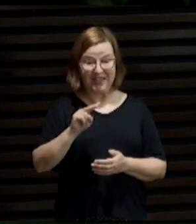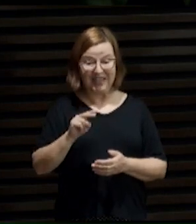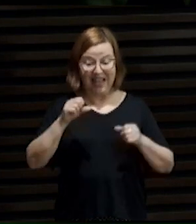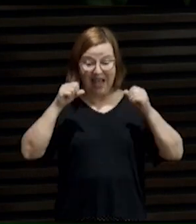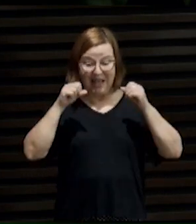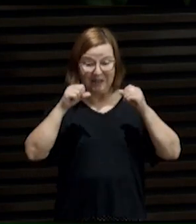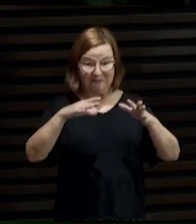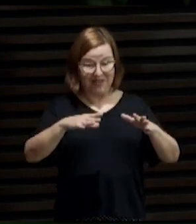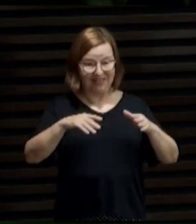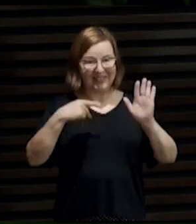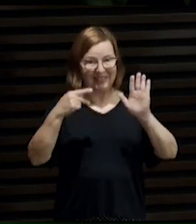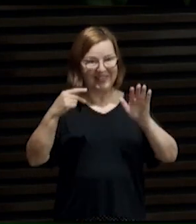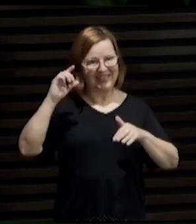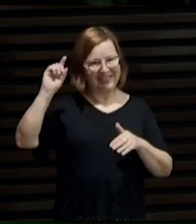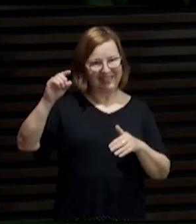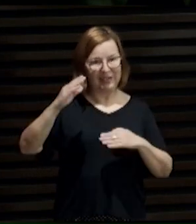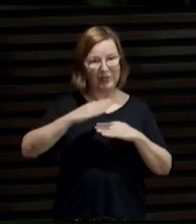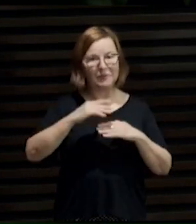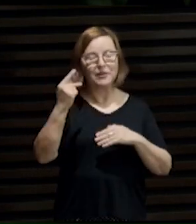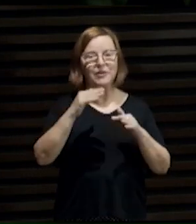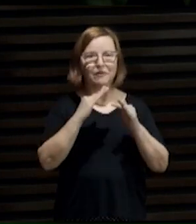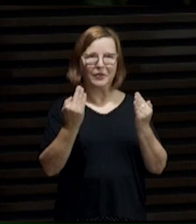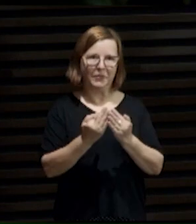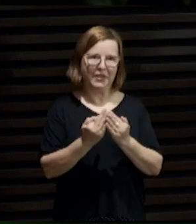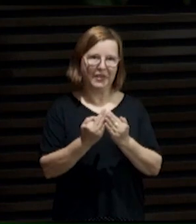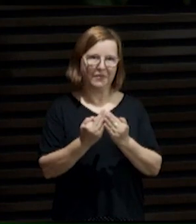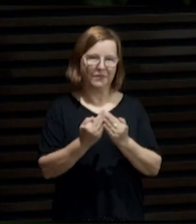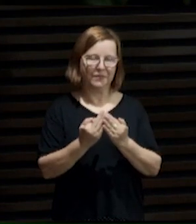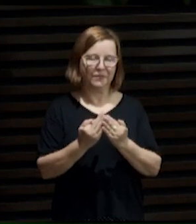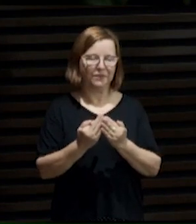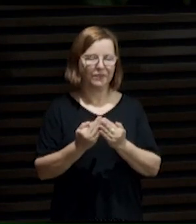E o que é que isso vai redundar? Paz sobre a igreja.